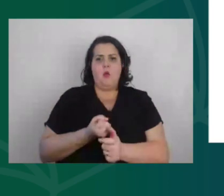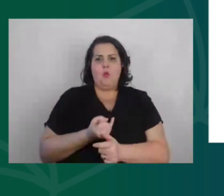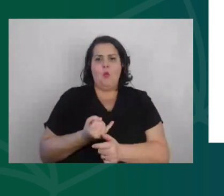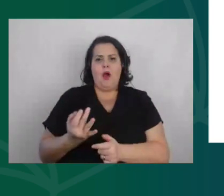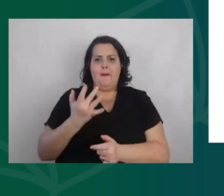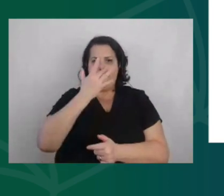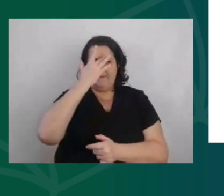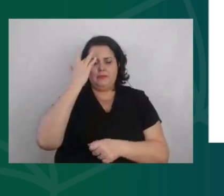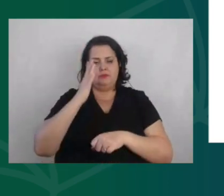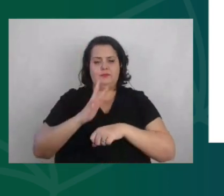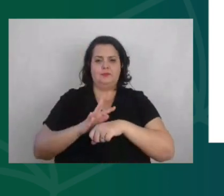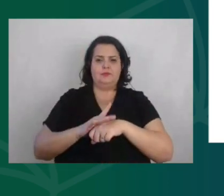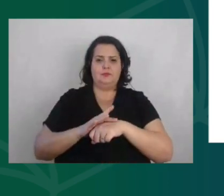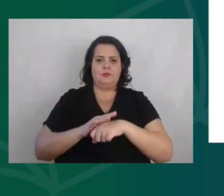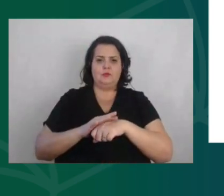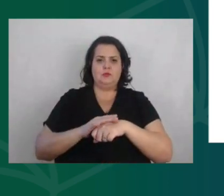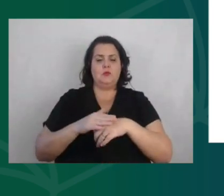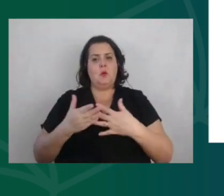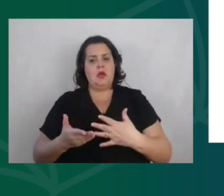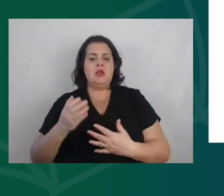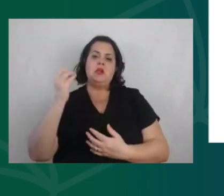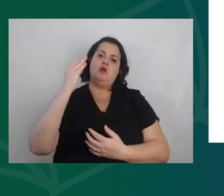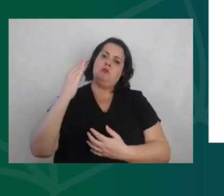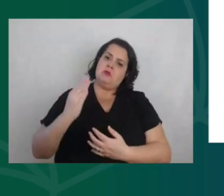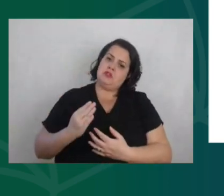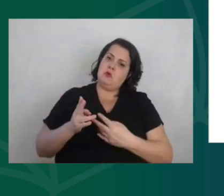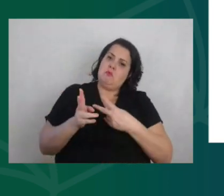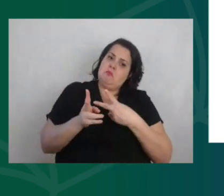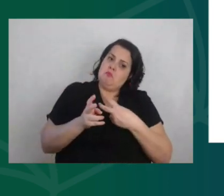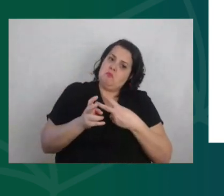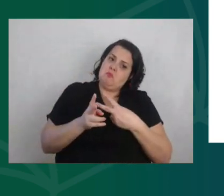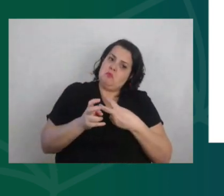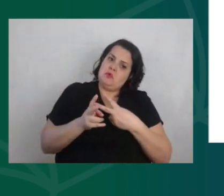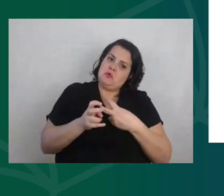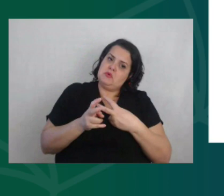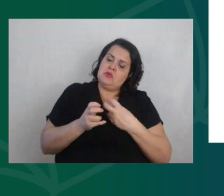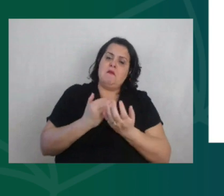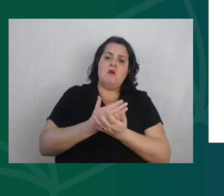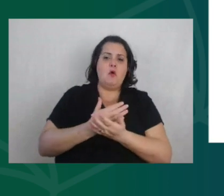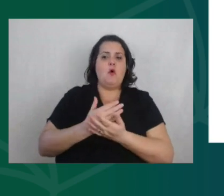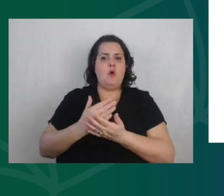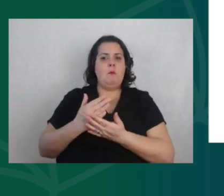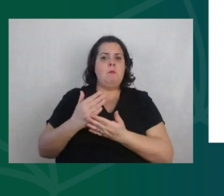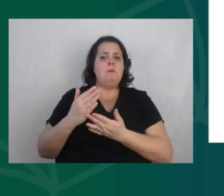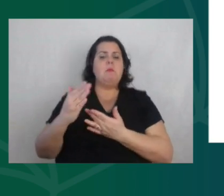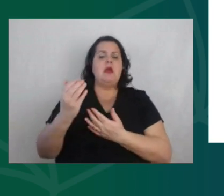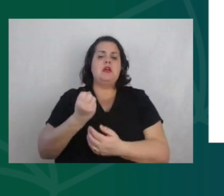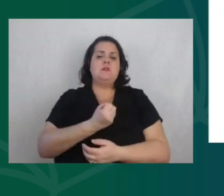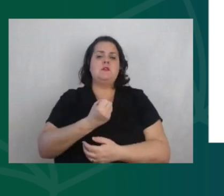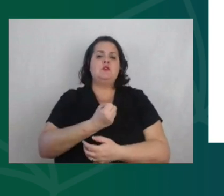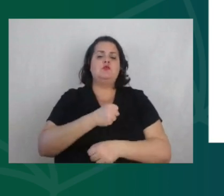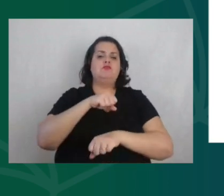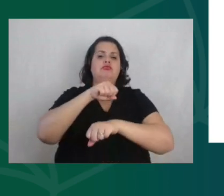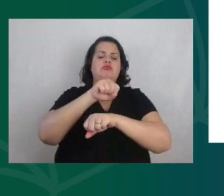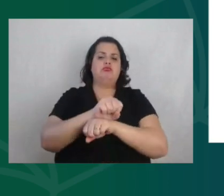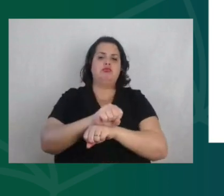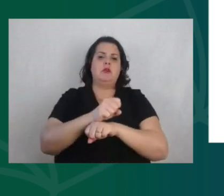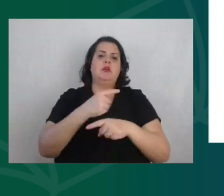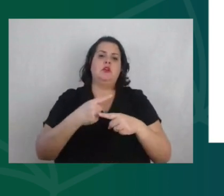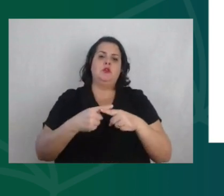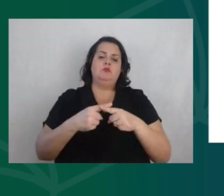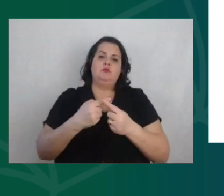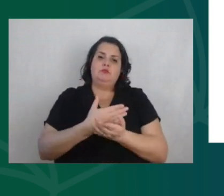pela diminuição de casos, como também pelo melhor conhecimento da pandemia, pela melhor estruturação dos serviços de